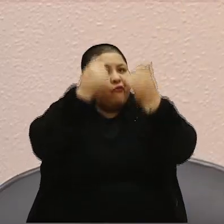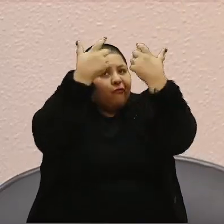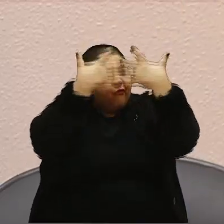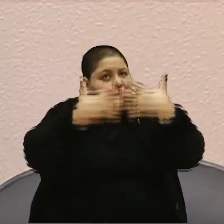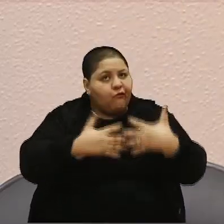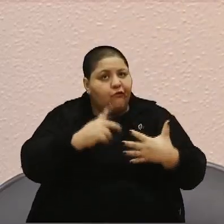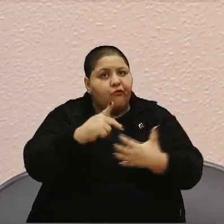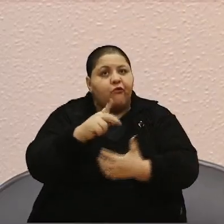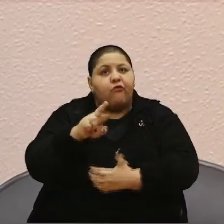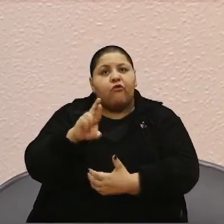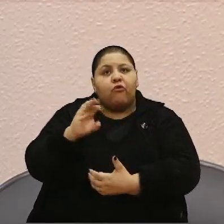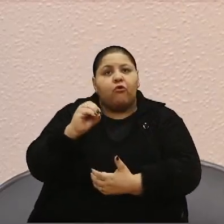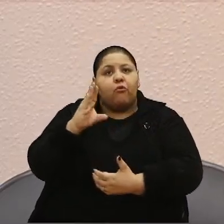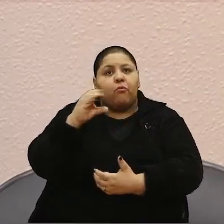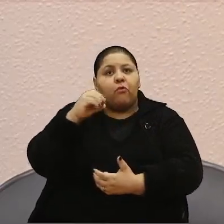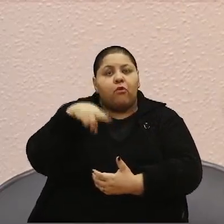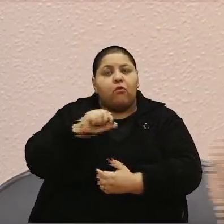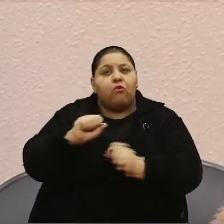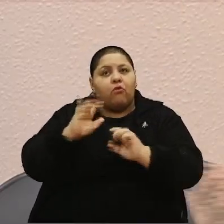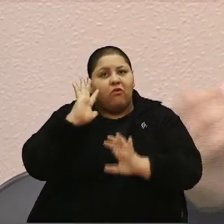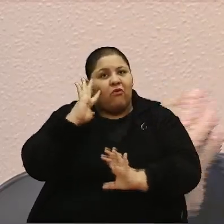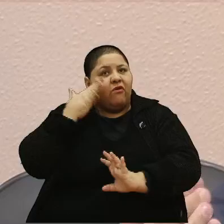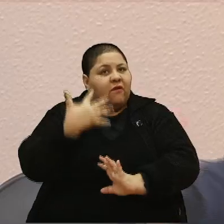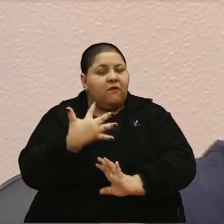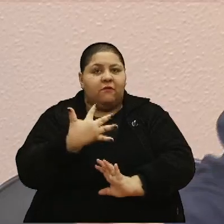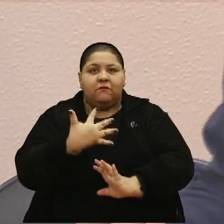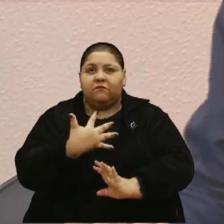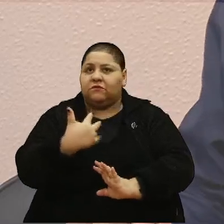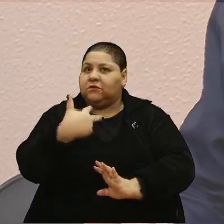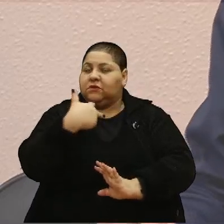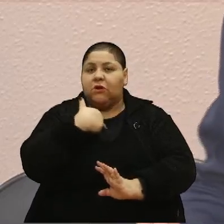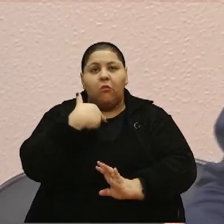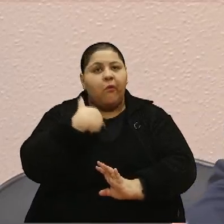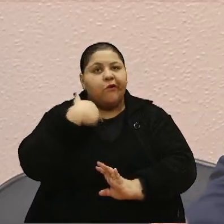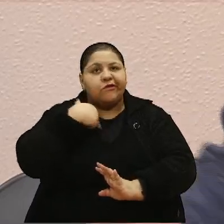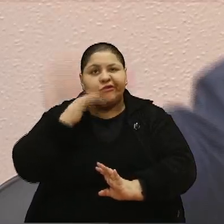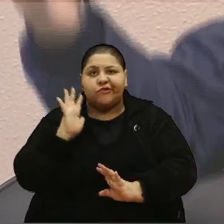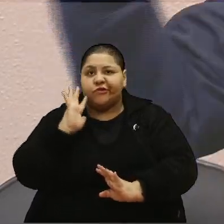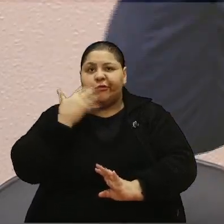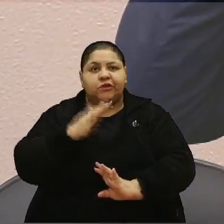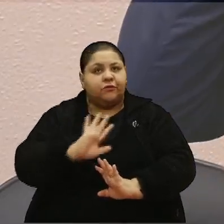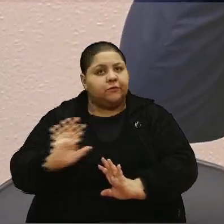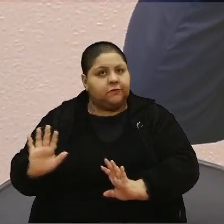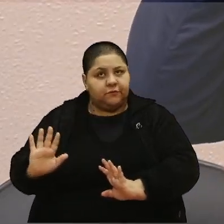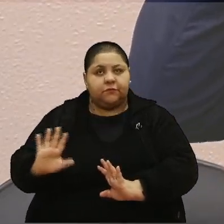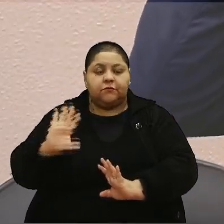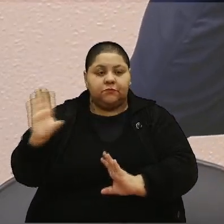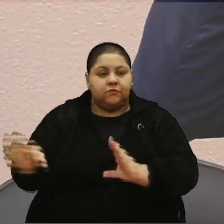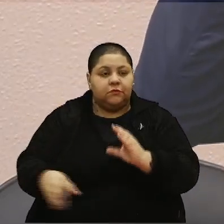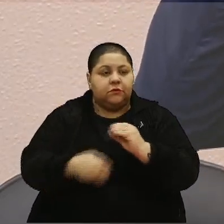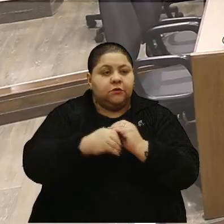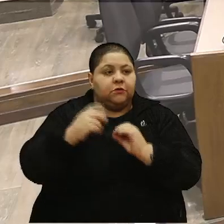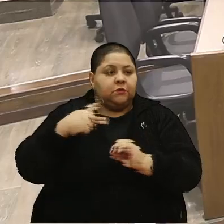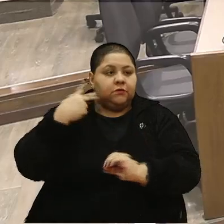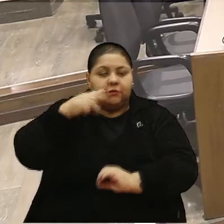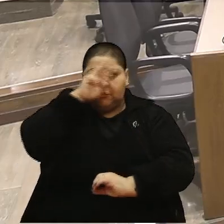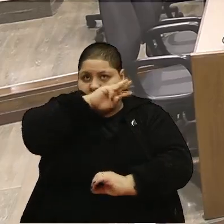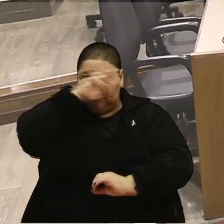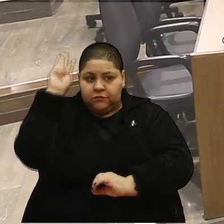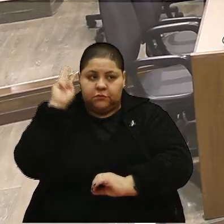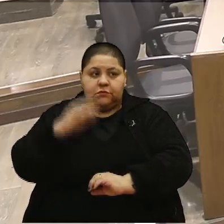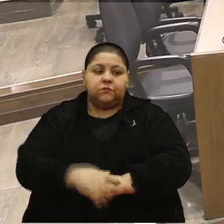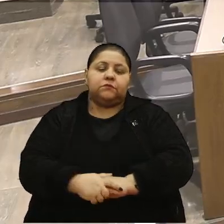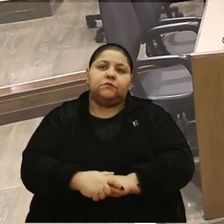PROCON sobre essa situação, porque não dá para ficar assim. Só uma parte, vereador Juliano. Uma parte.